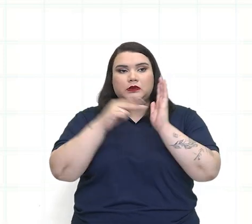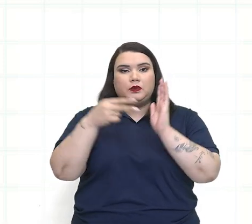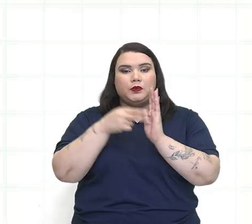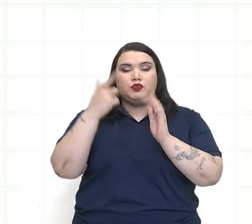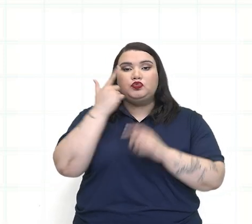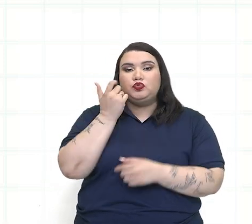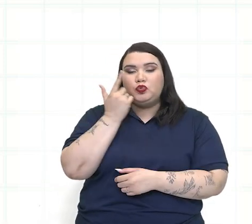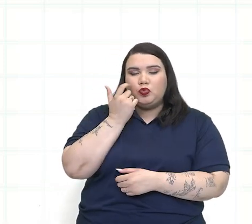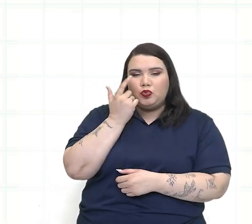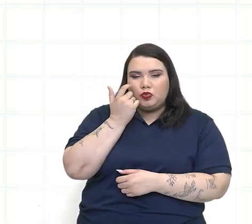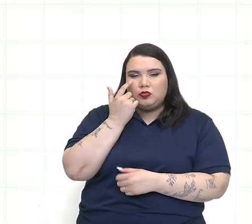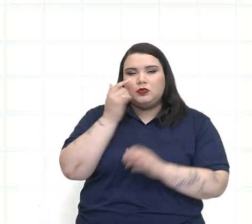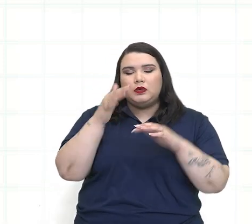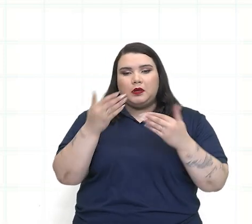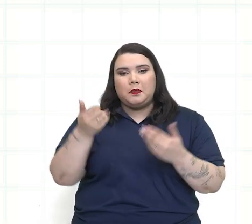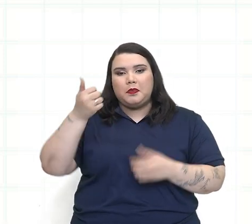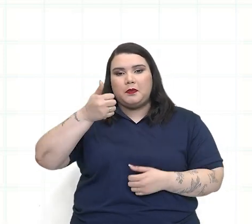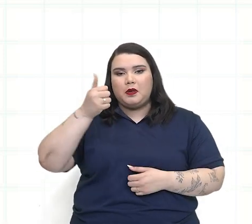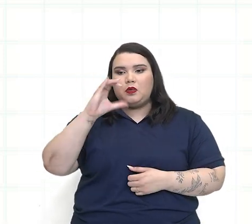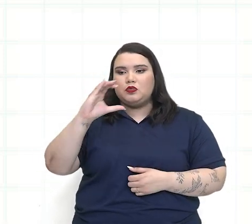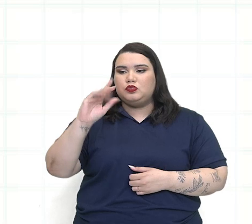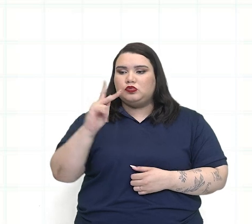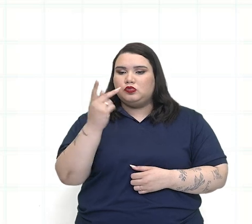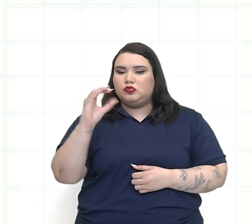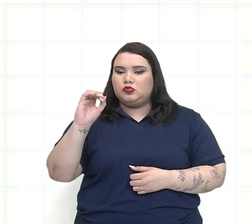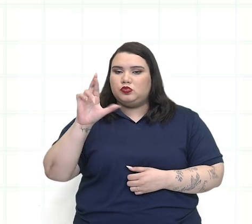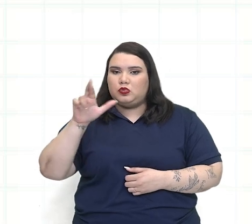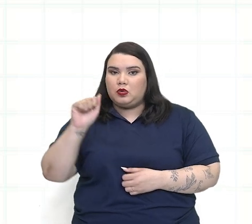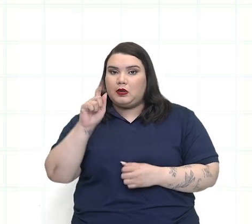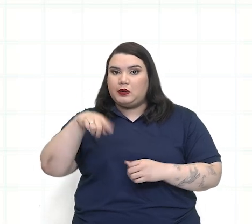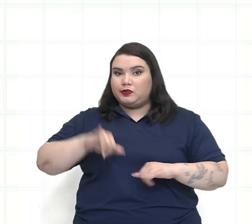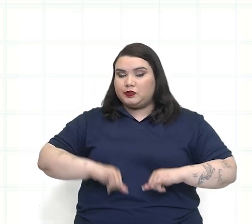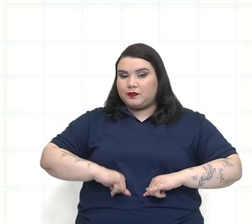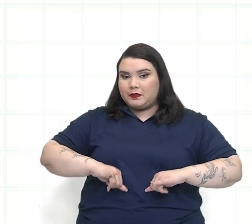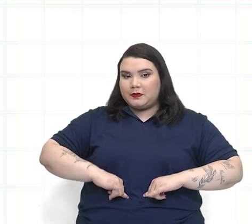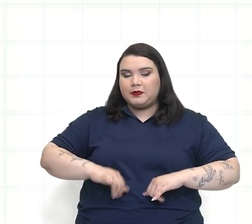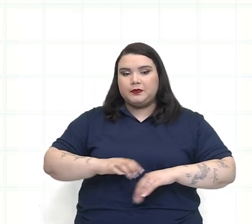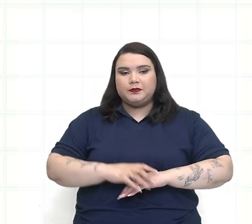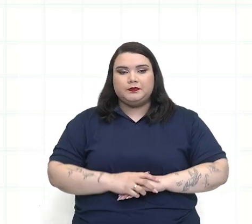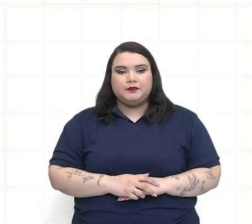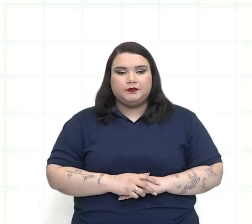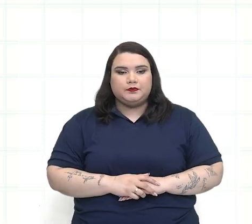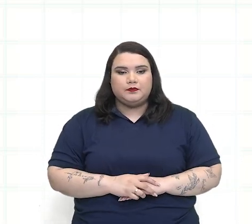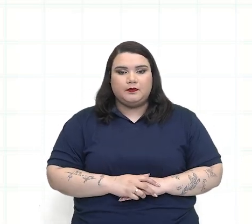já indica a palavra chora, né? Que indica sofrimento.